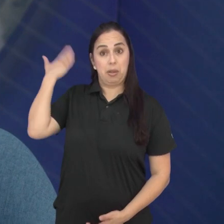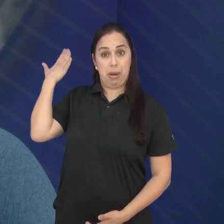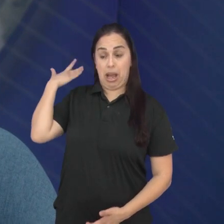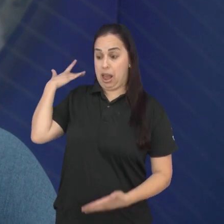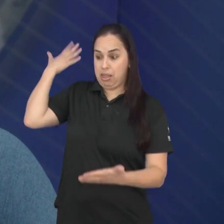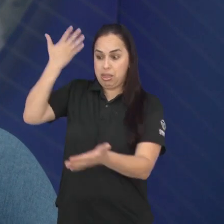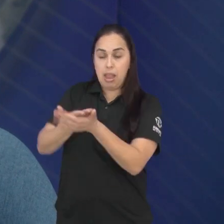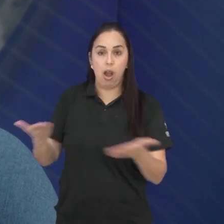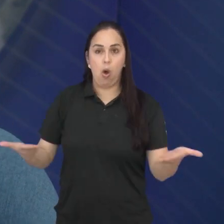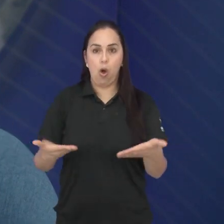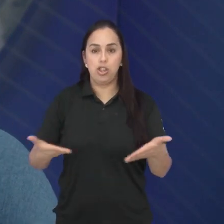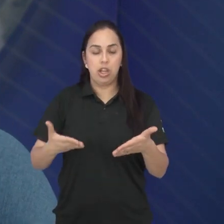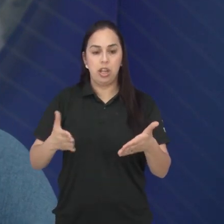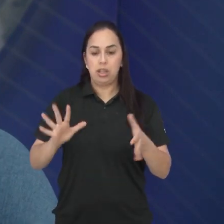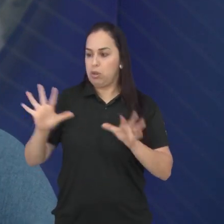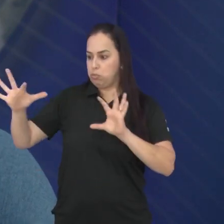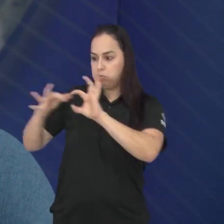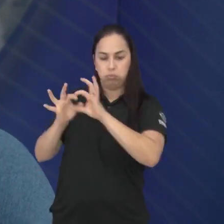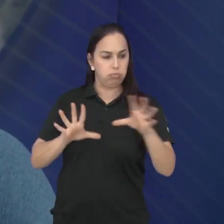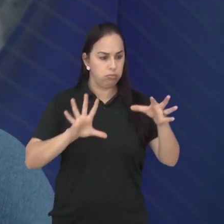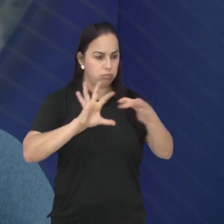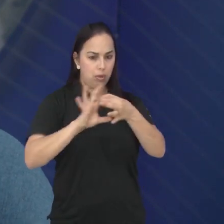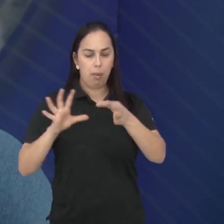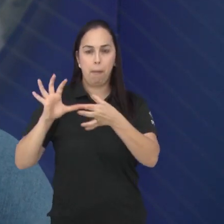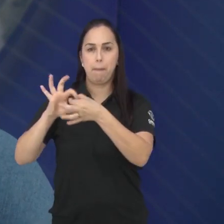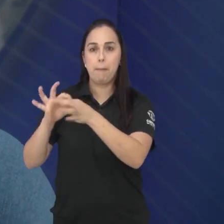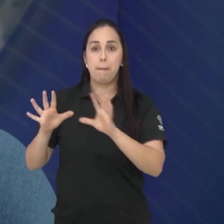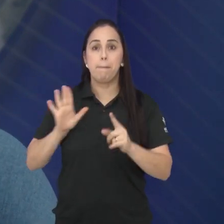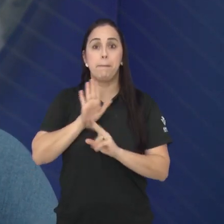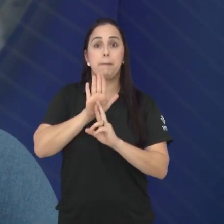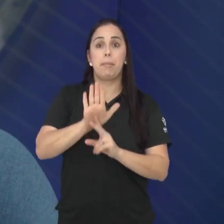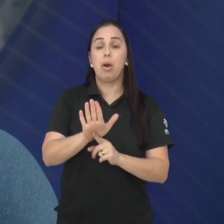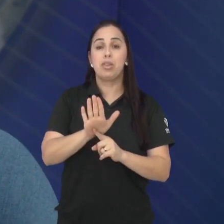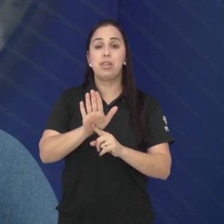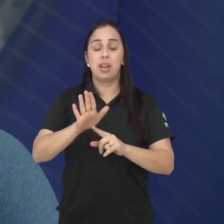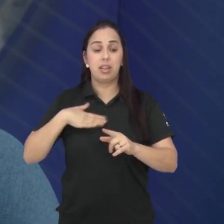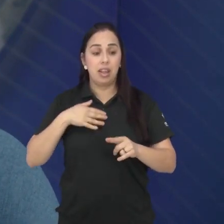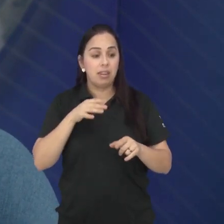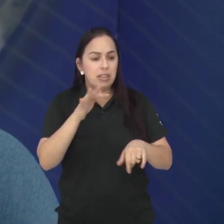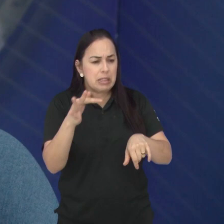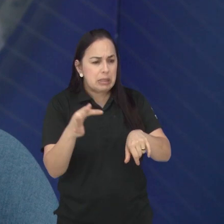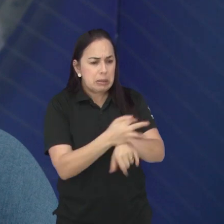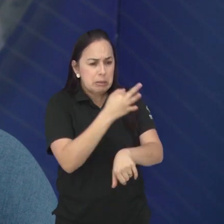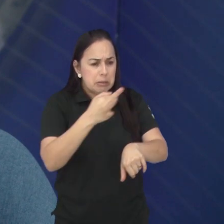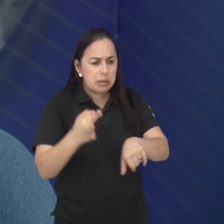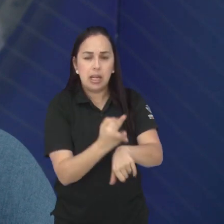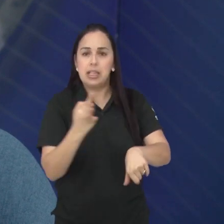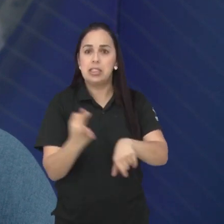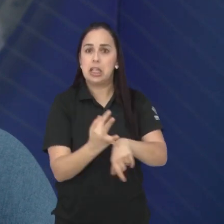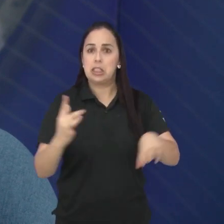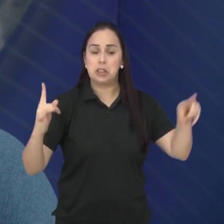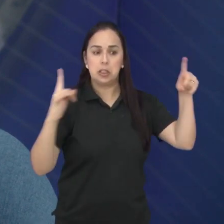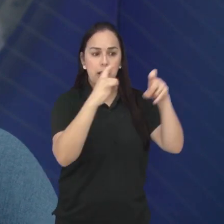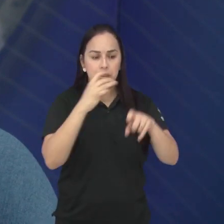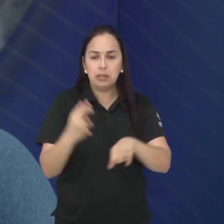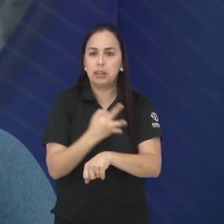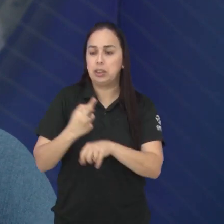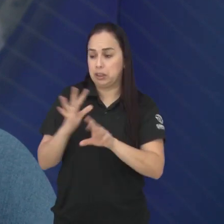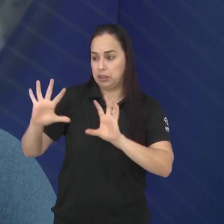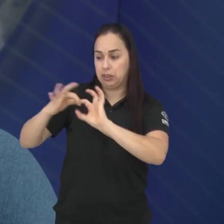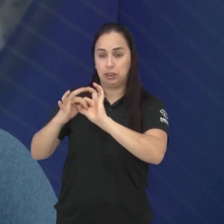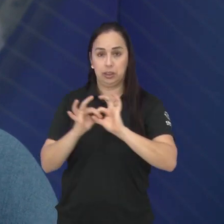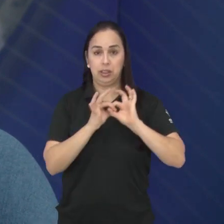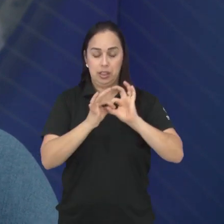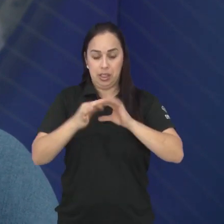Desde a antiguidade, unir forças representa um incentivo a mais para enfrentar as lutas que aparecem diariamente e desta forma